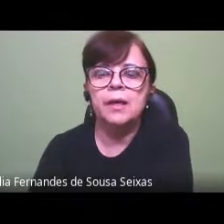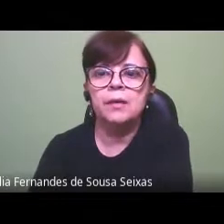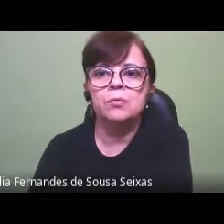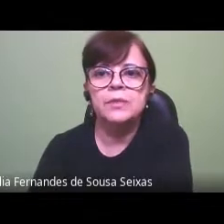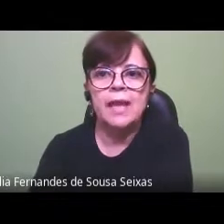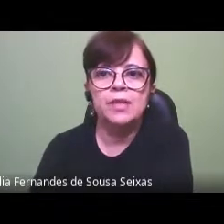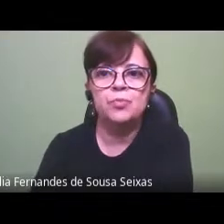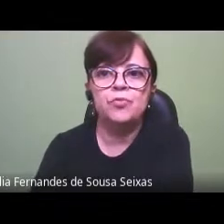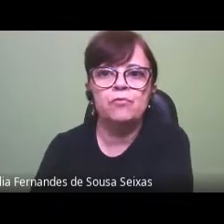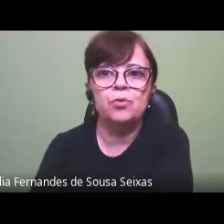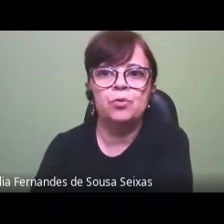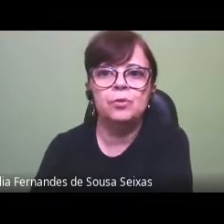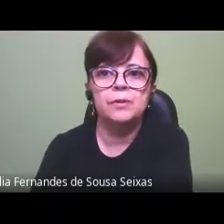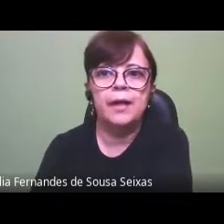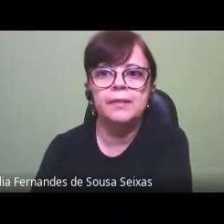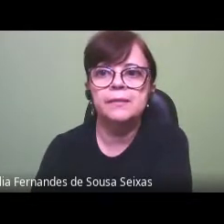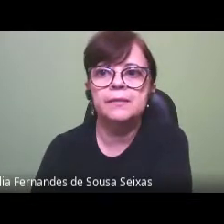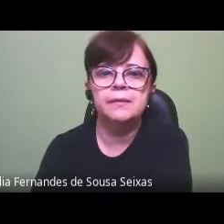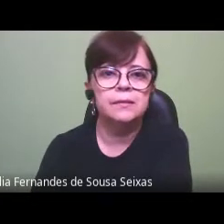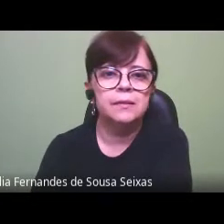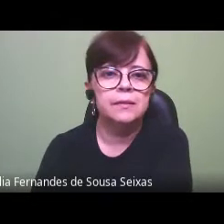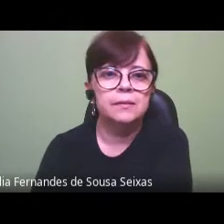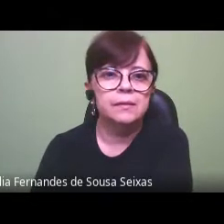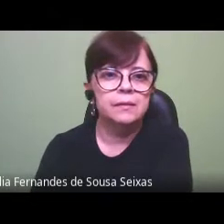Volta, um slide, por favor, Raíssa.